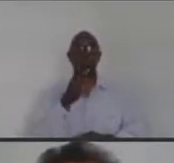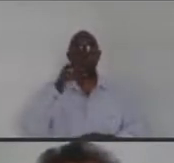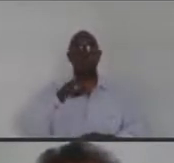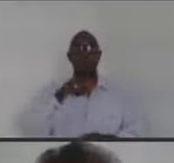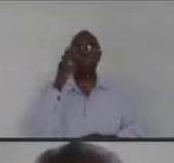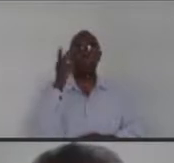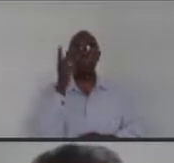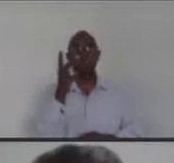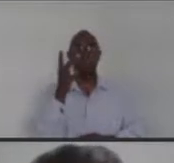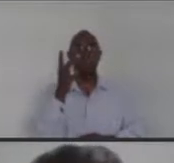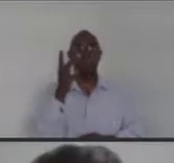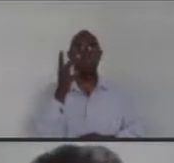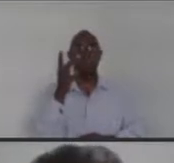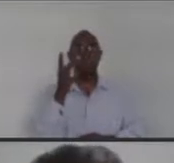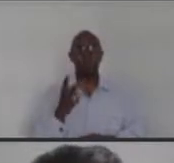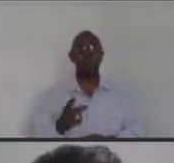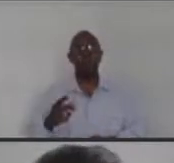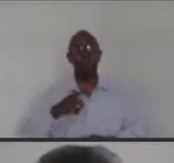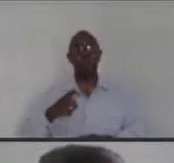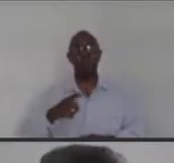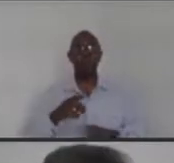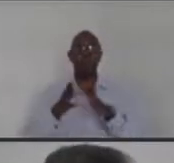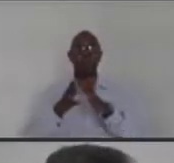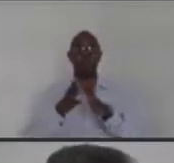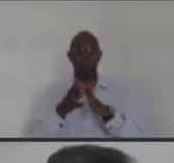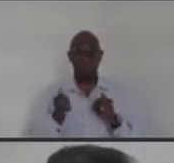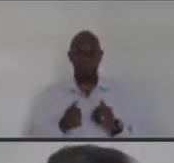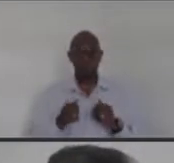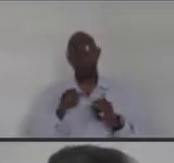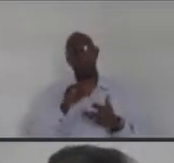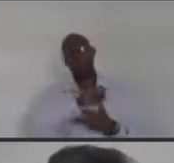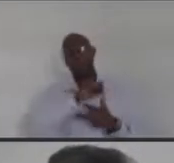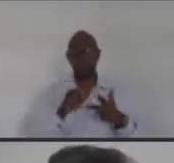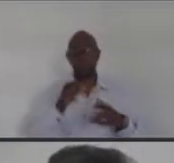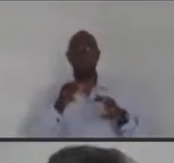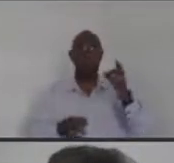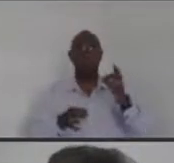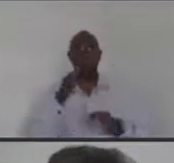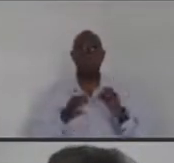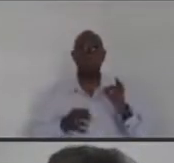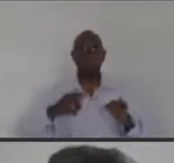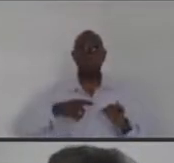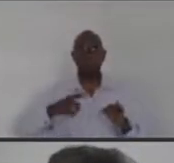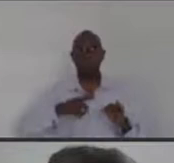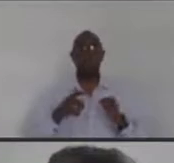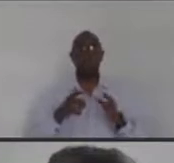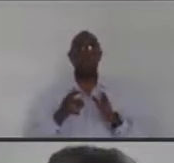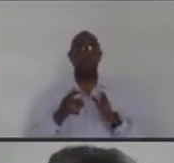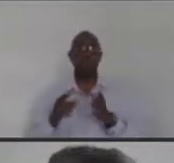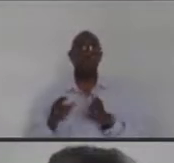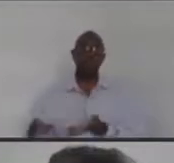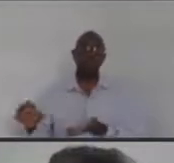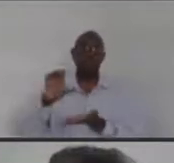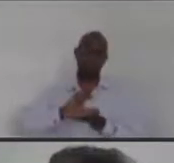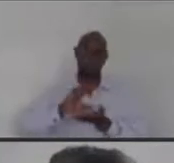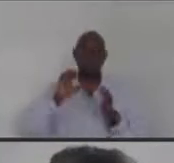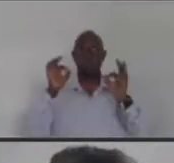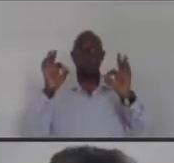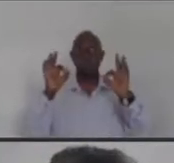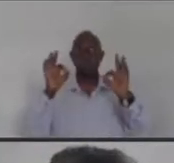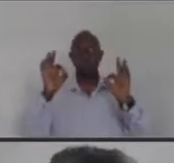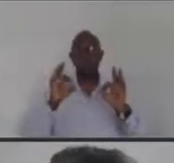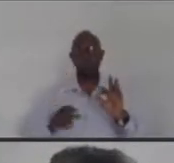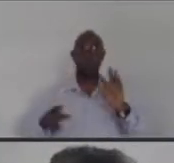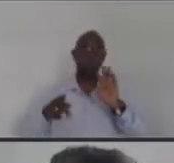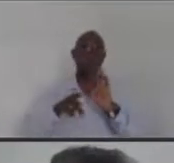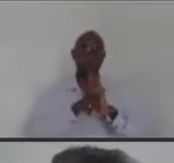162/2020, dispõe sobre autorização do Executivo Municipal para promover a abertura de crédito adicional especial no orçamento